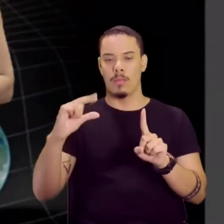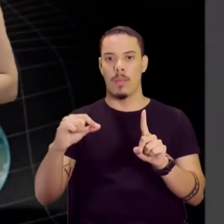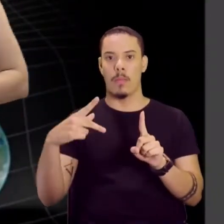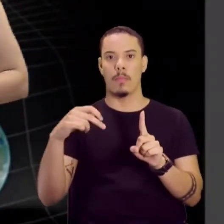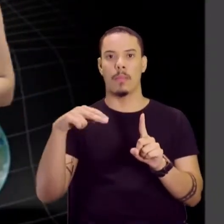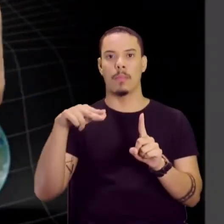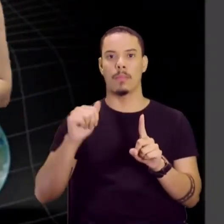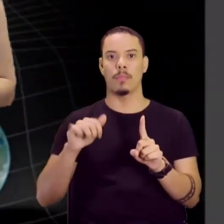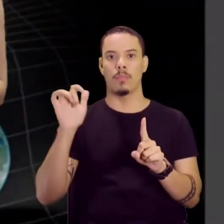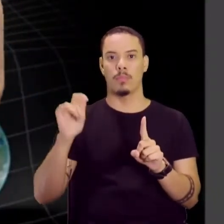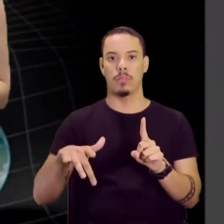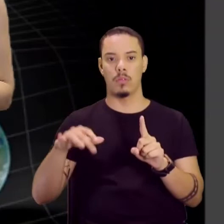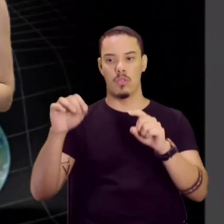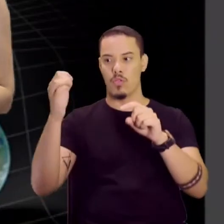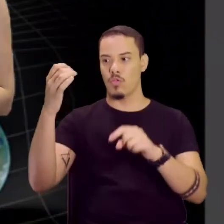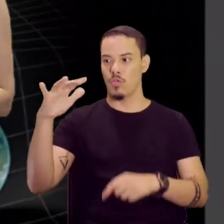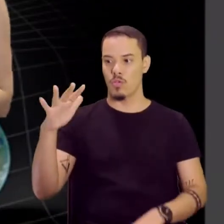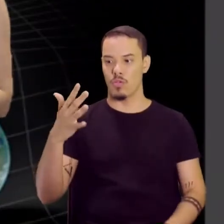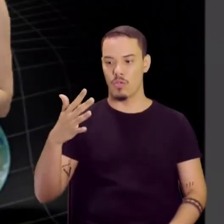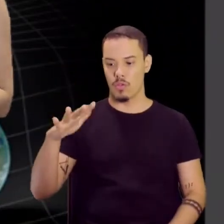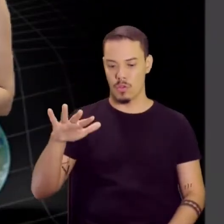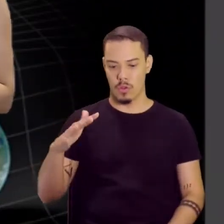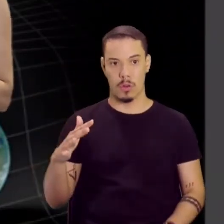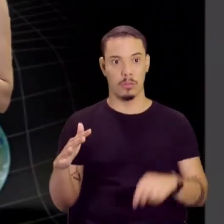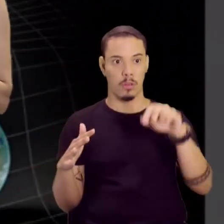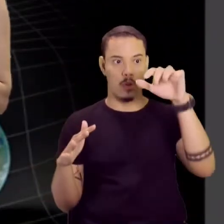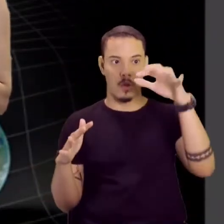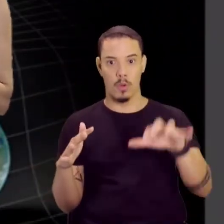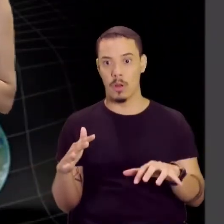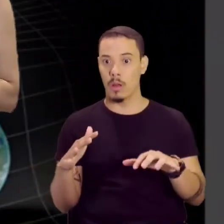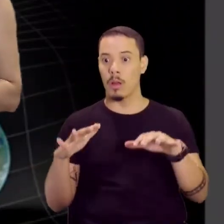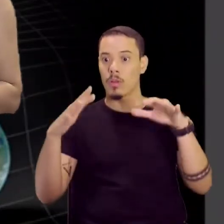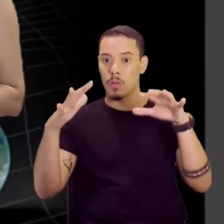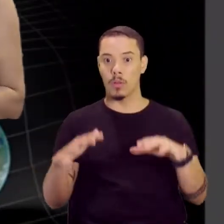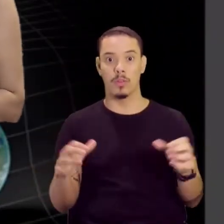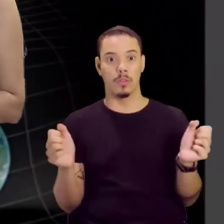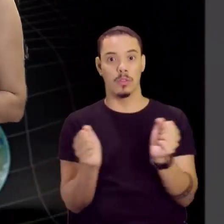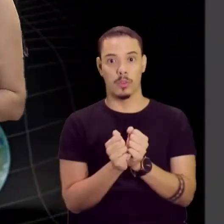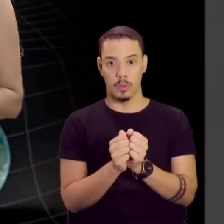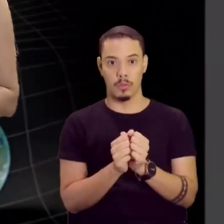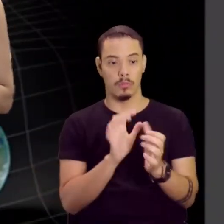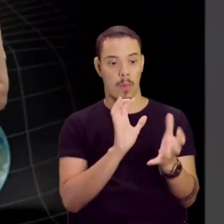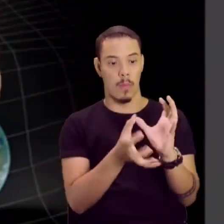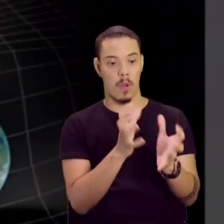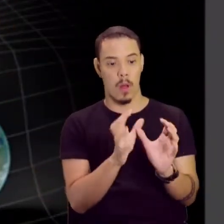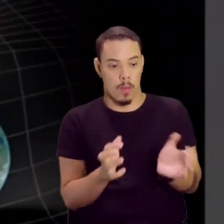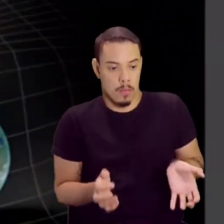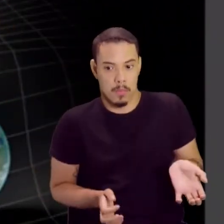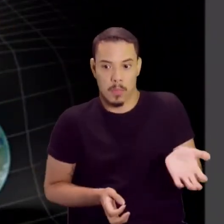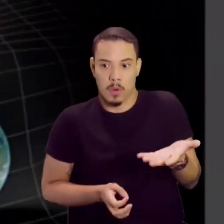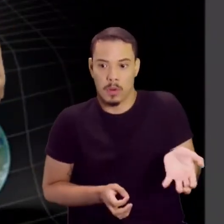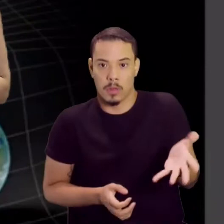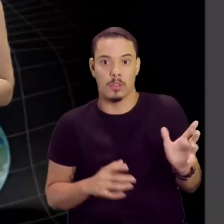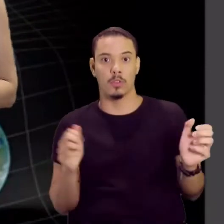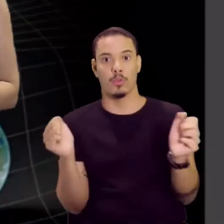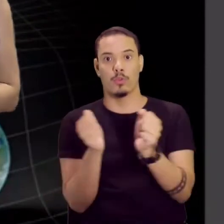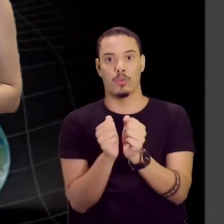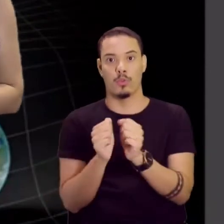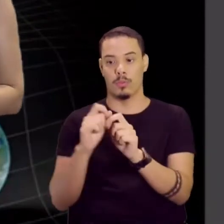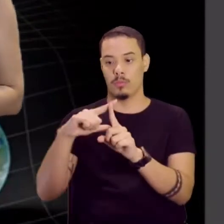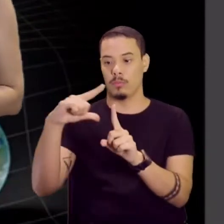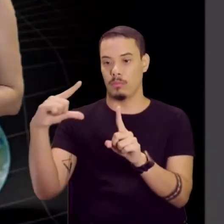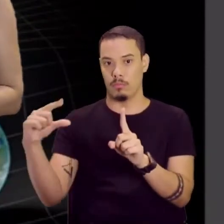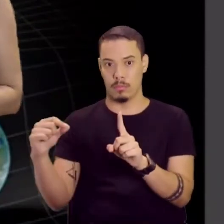uma pena e um outro objeto. E os dois caíram ao mesmo Achei tempo. uma bola de boliche. Porque a pena, ela